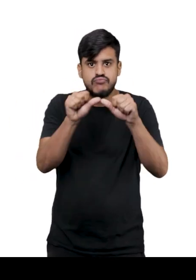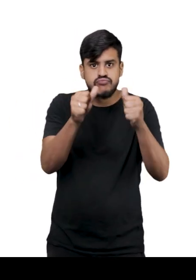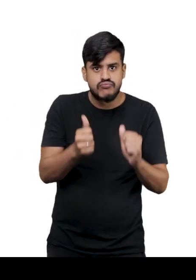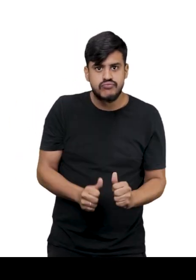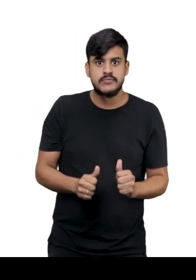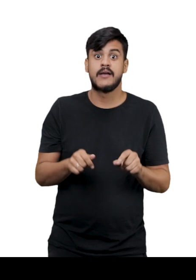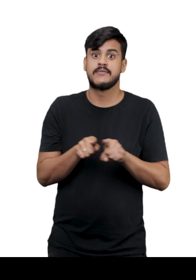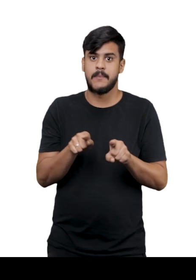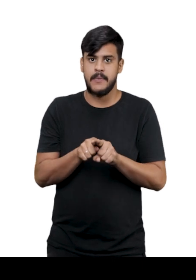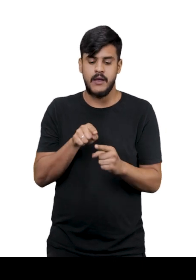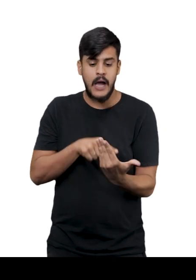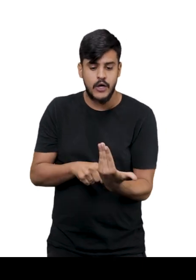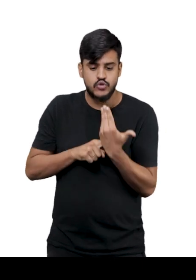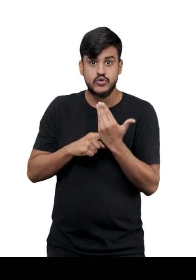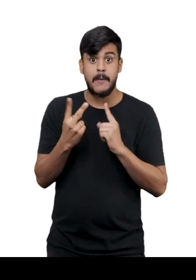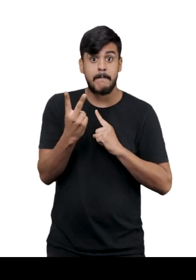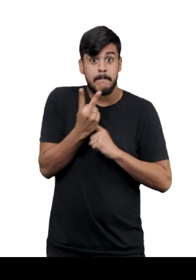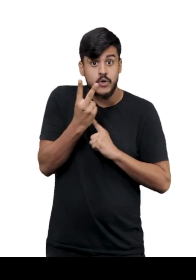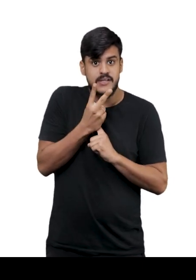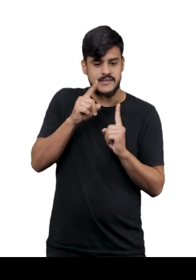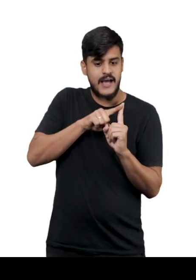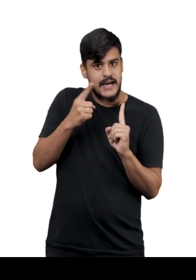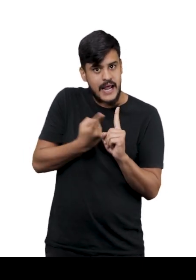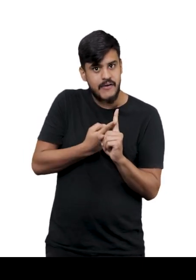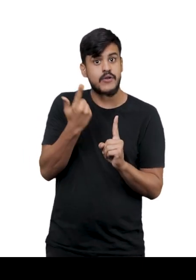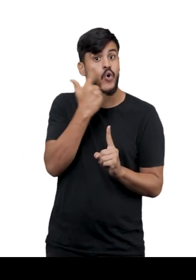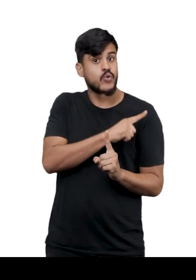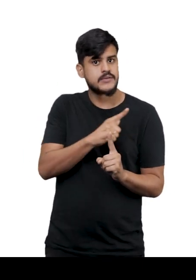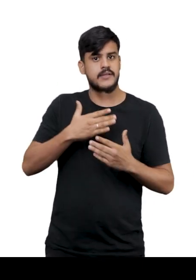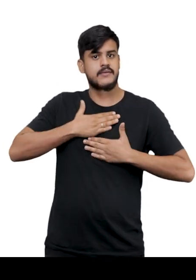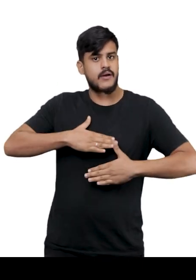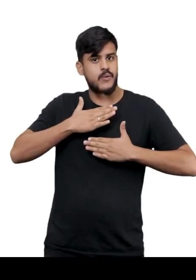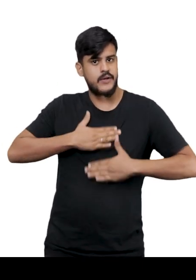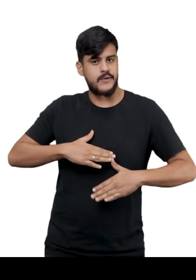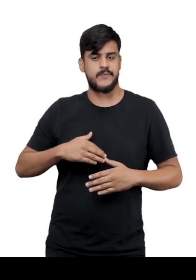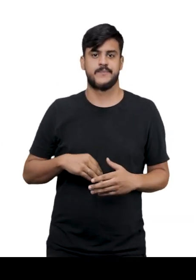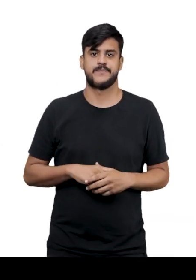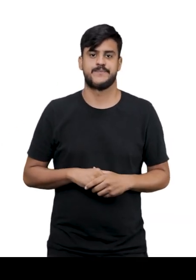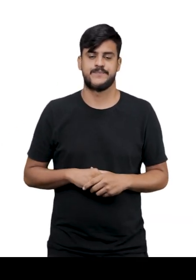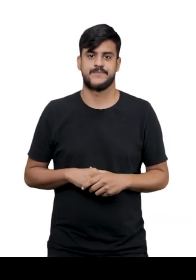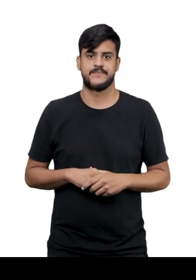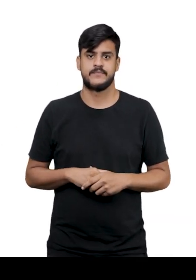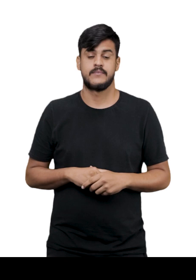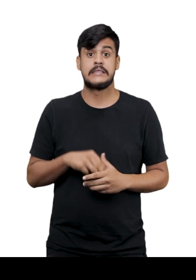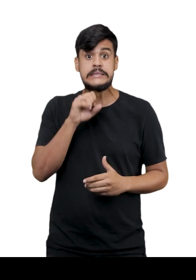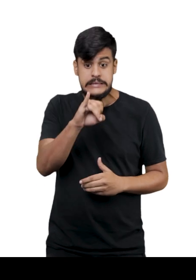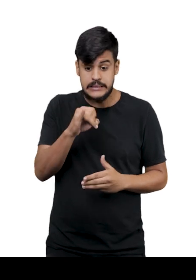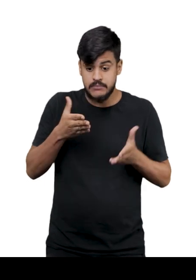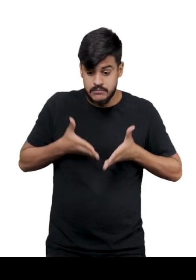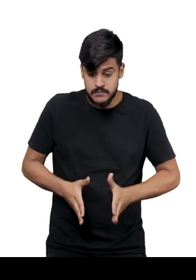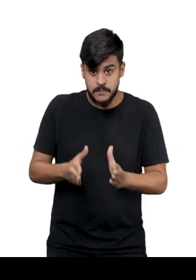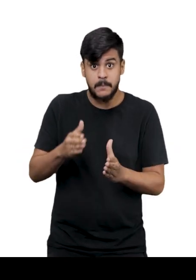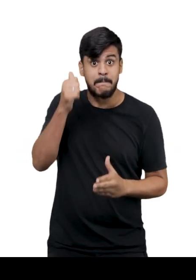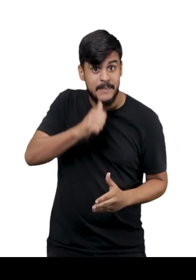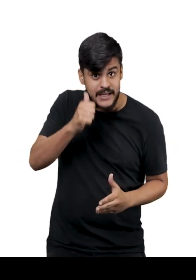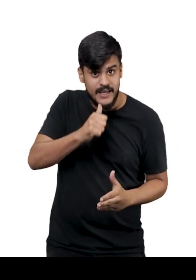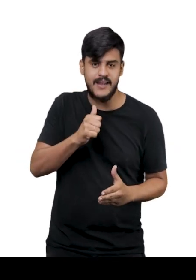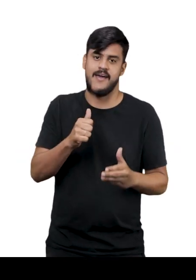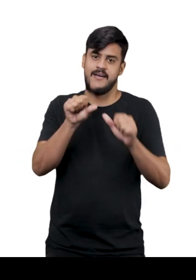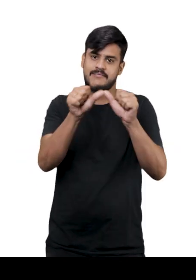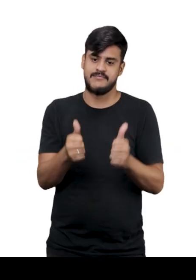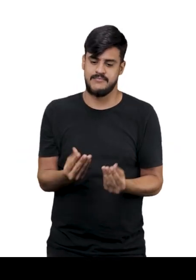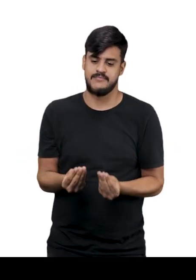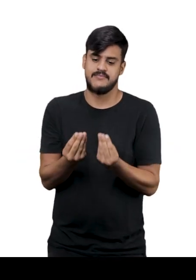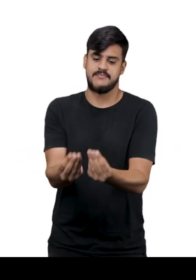essas bonecas, também usadas como amuletos por grávidas que desejavam uma gestação tranquila. Se nascesse uma